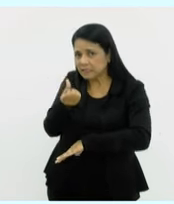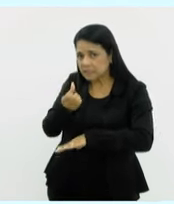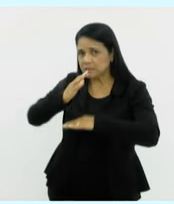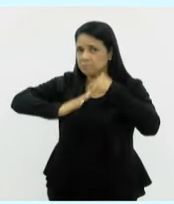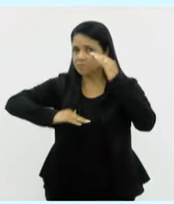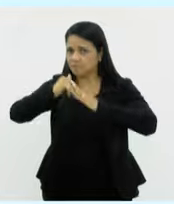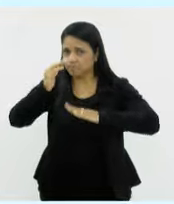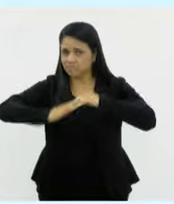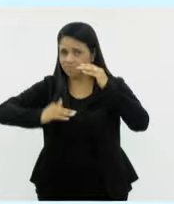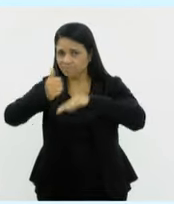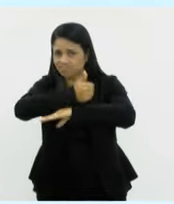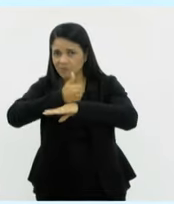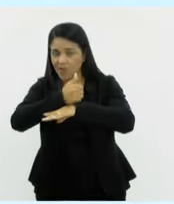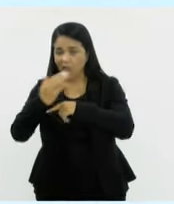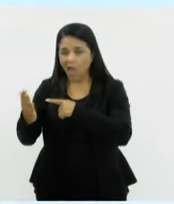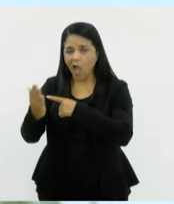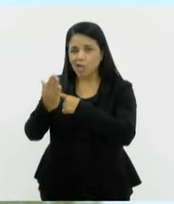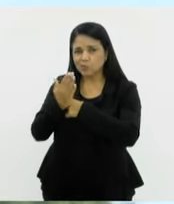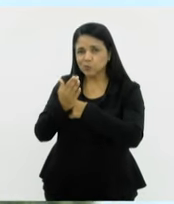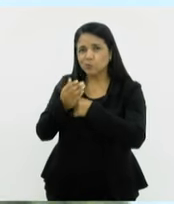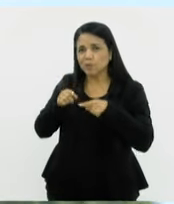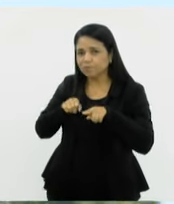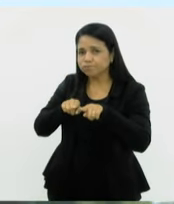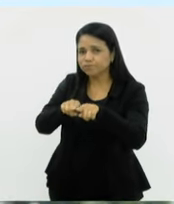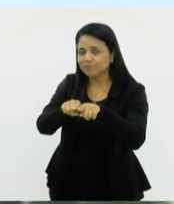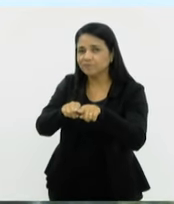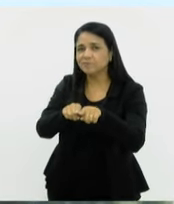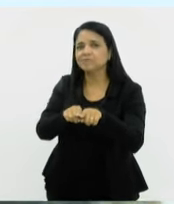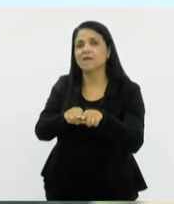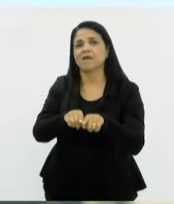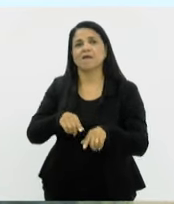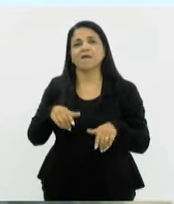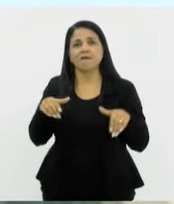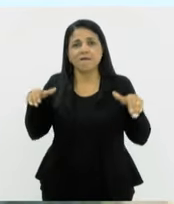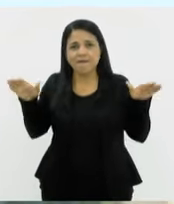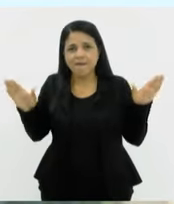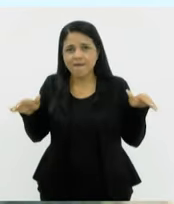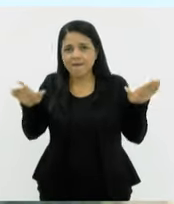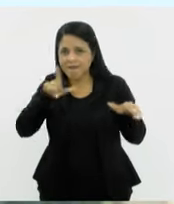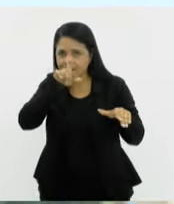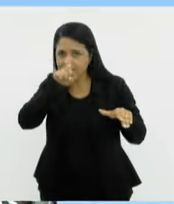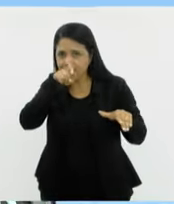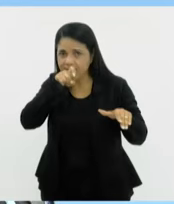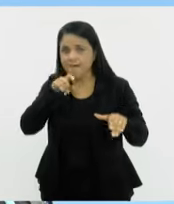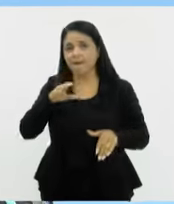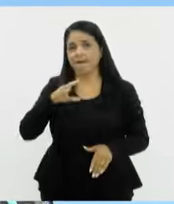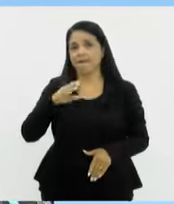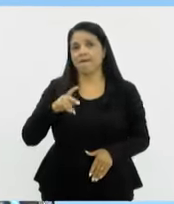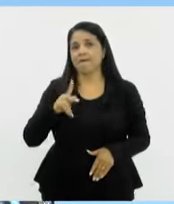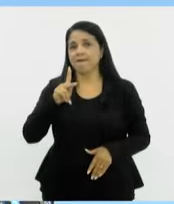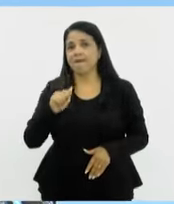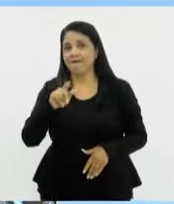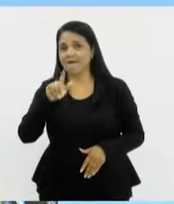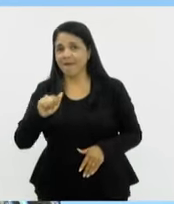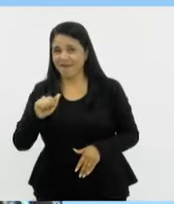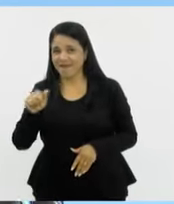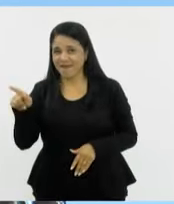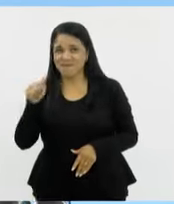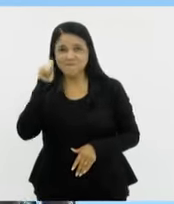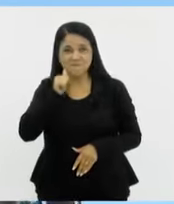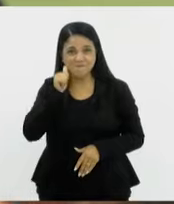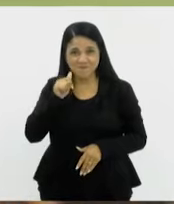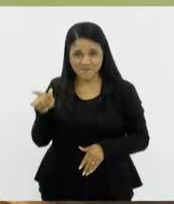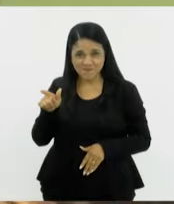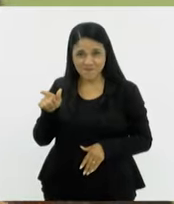Eles contam com uma ajuda especial de aves de rapina. Hoje você vai conhecer a Cacá. A gavião fêmea tem 2 anos